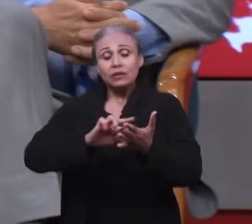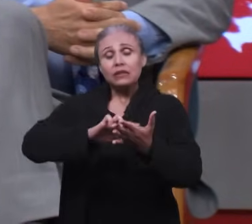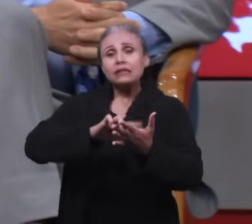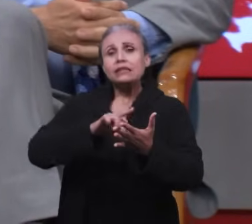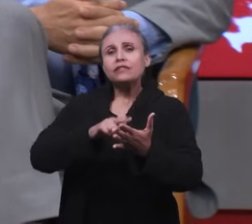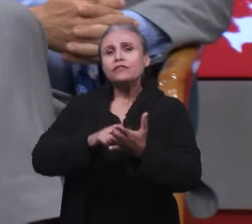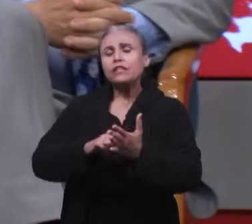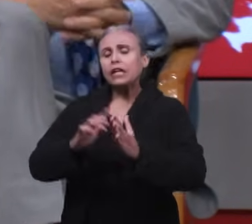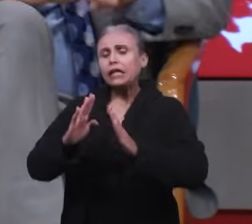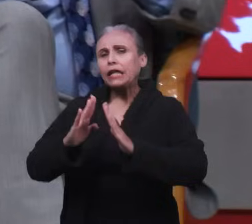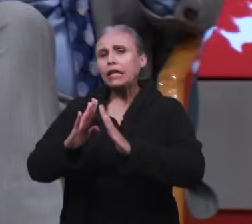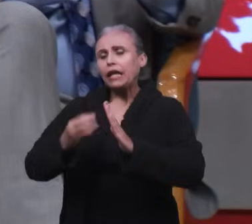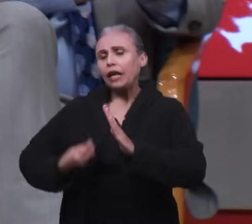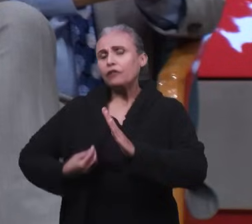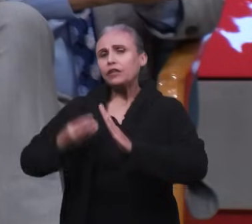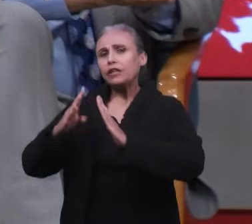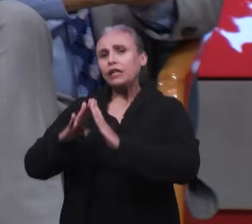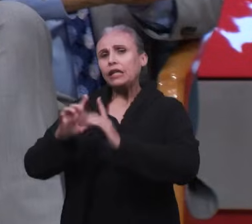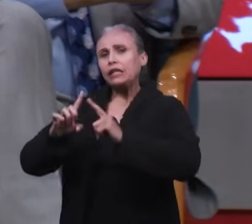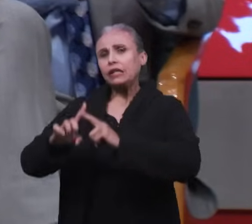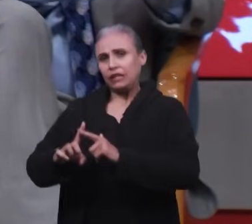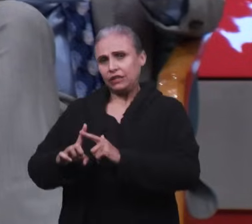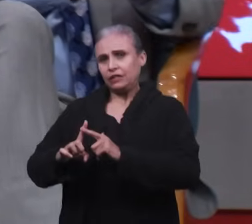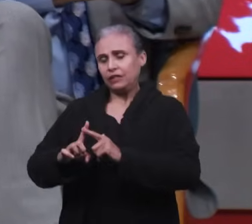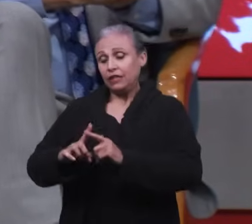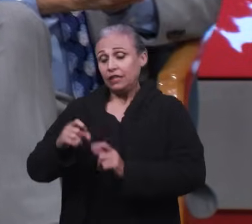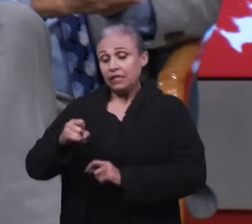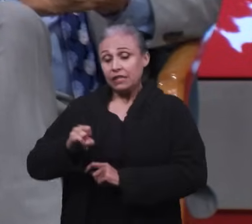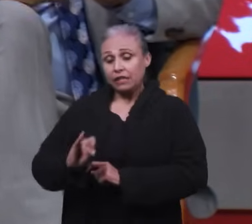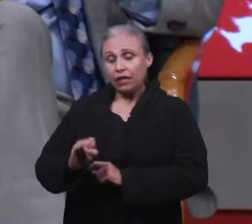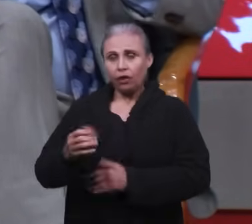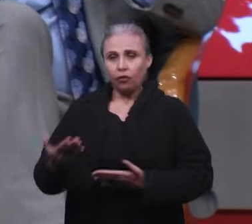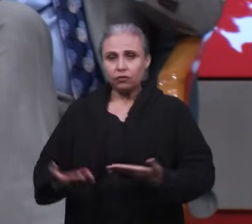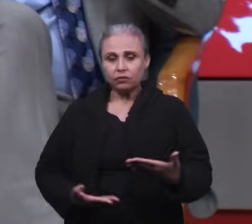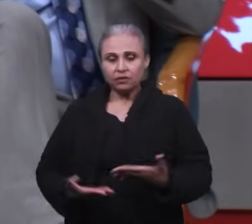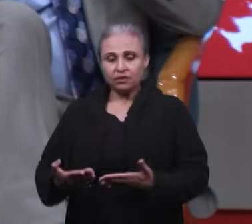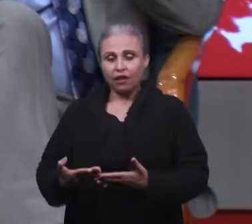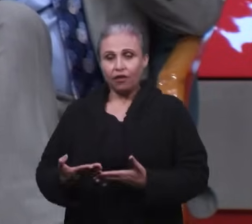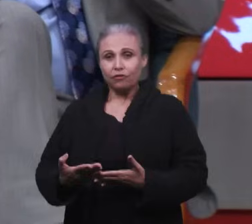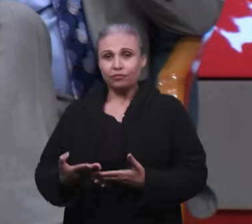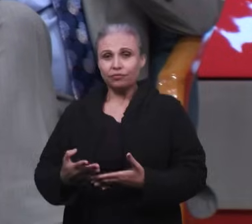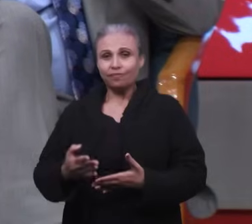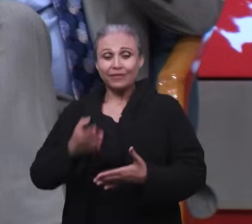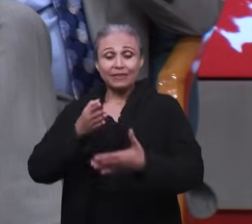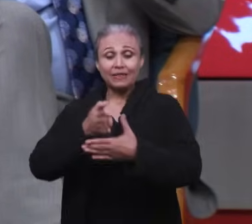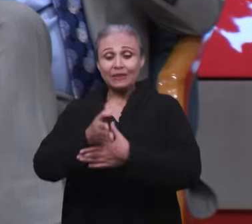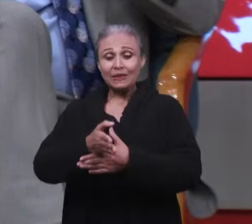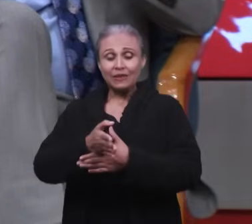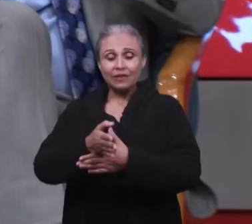da igreja. Se o crente está ali, se o membro se ele não está dando